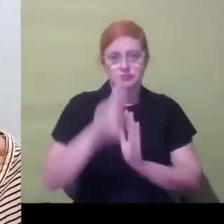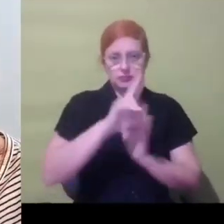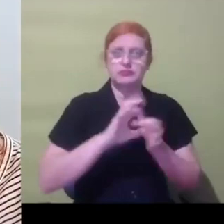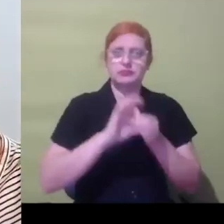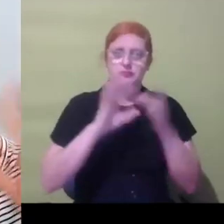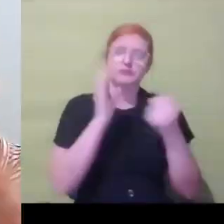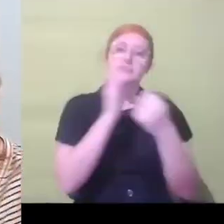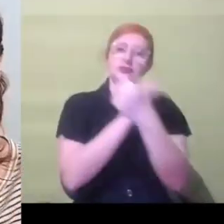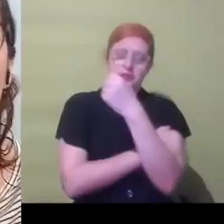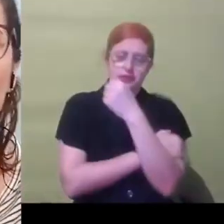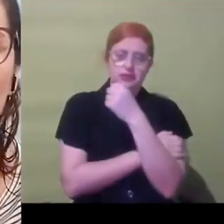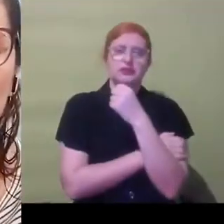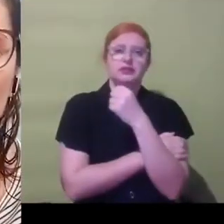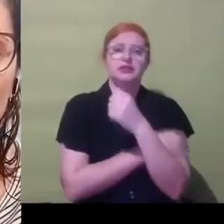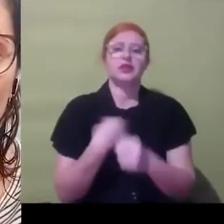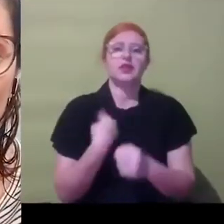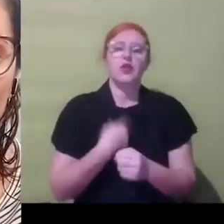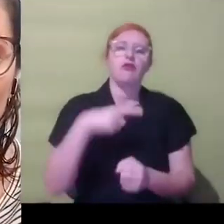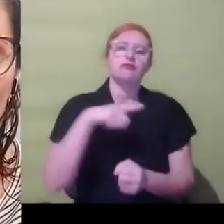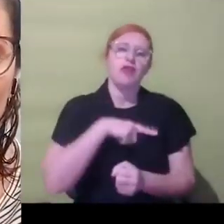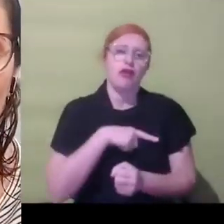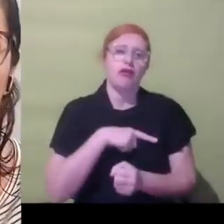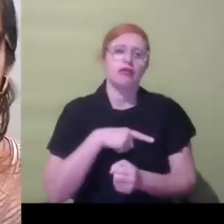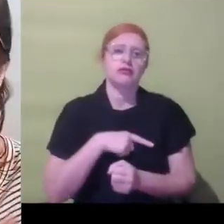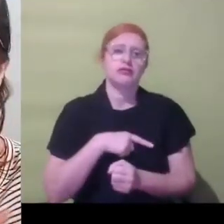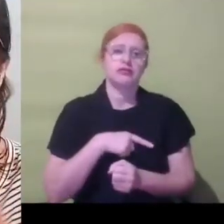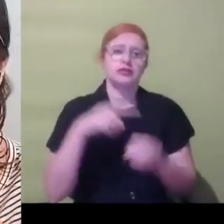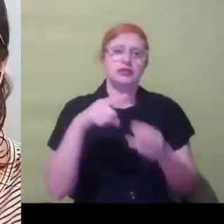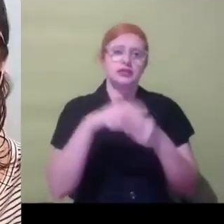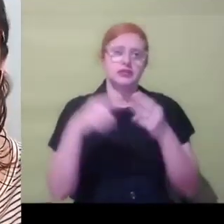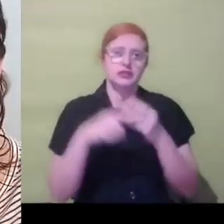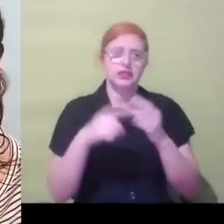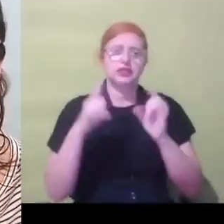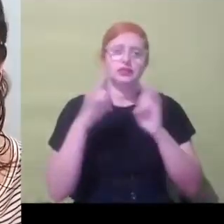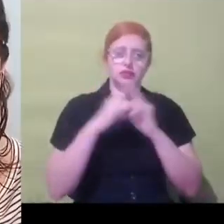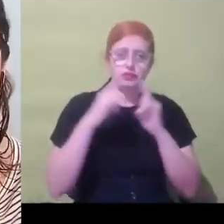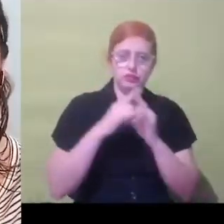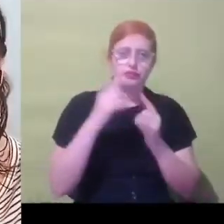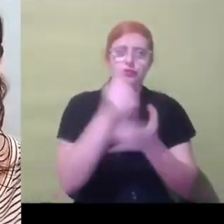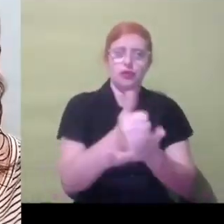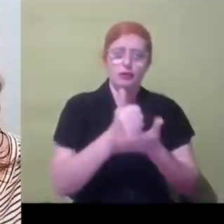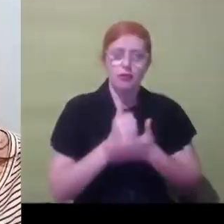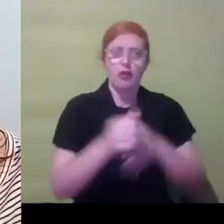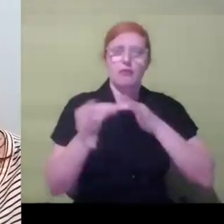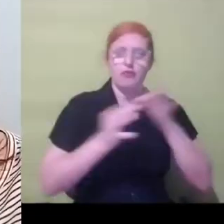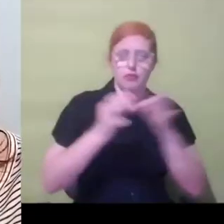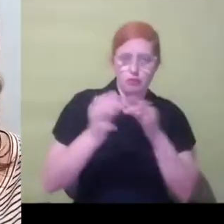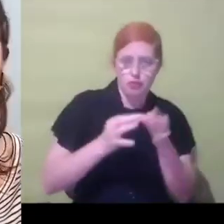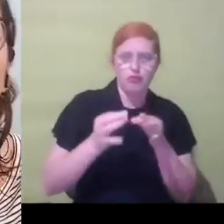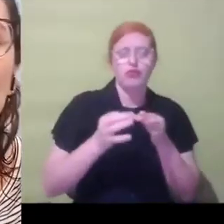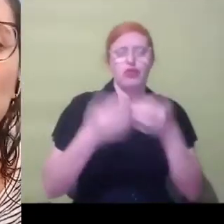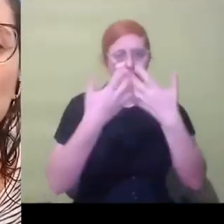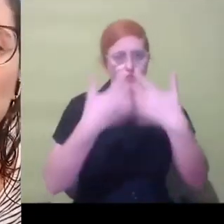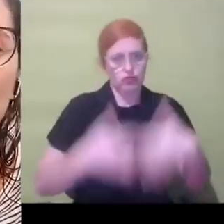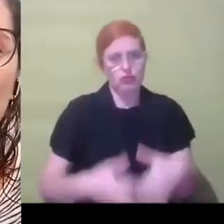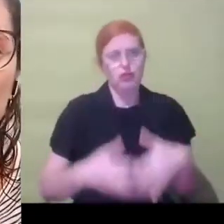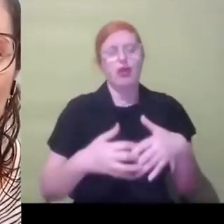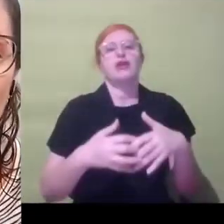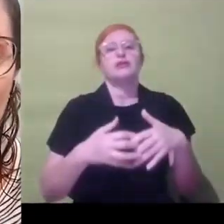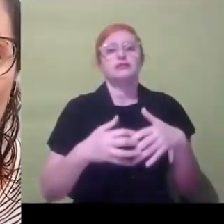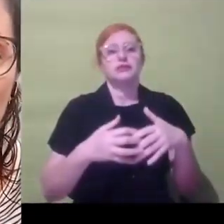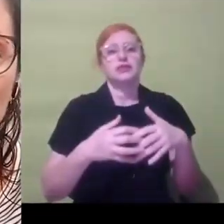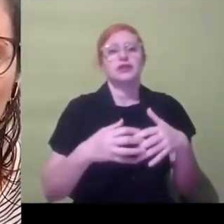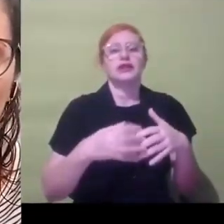Livre Feminista. A gente tem 3 organizações que dão suporte para o projeto acontecer, que